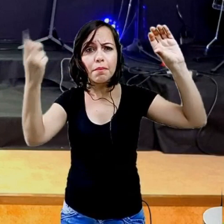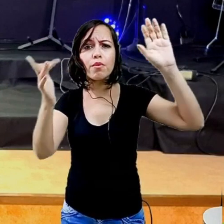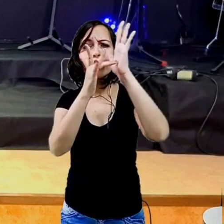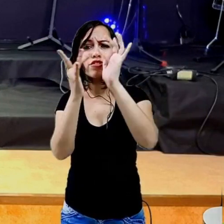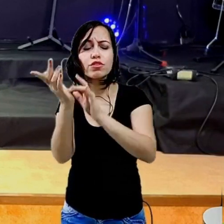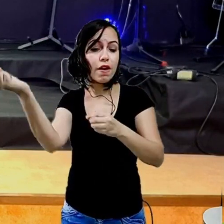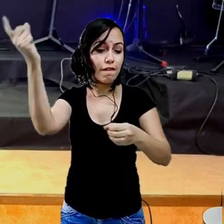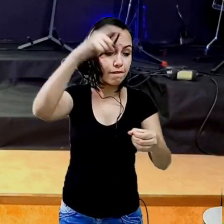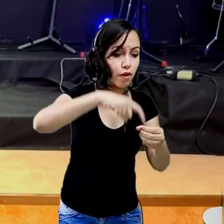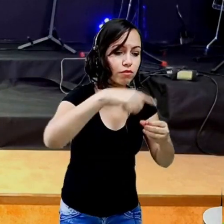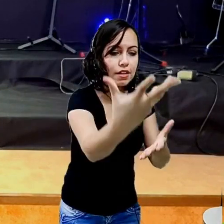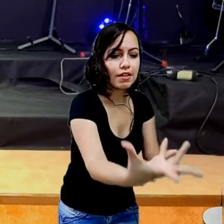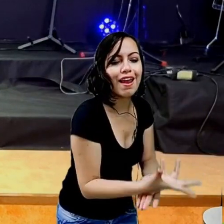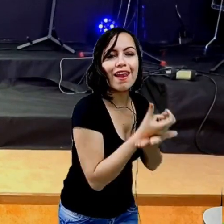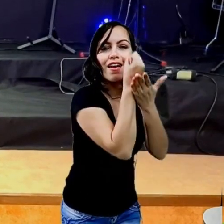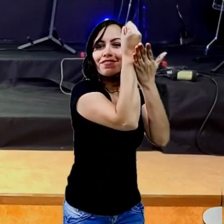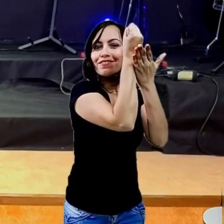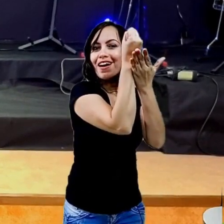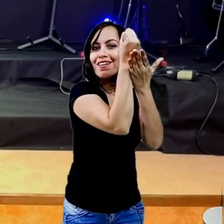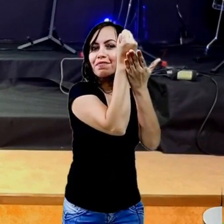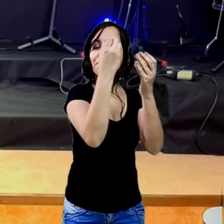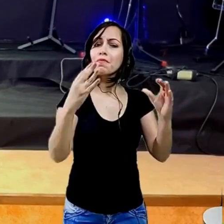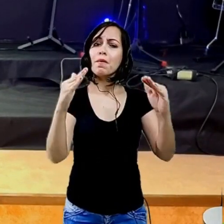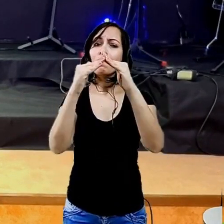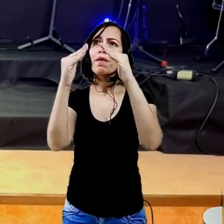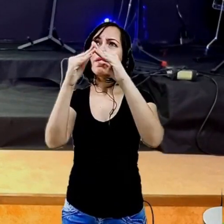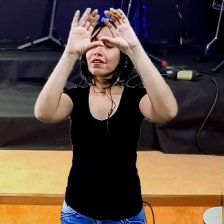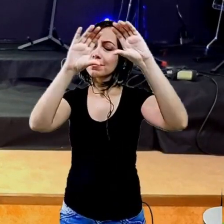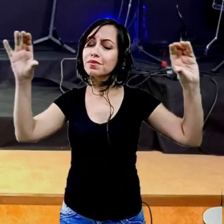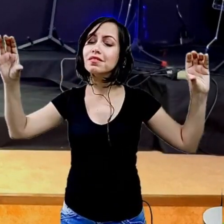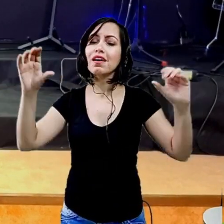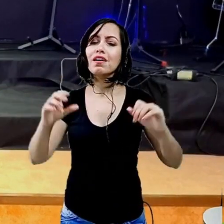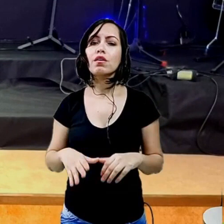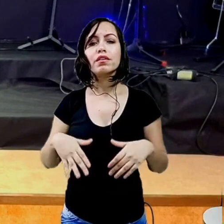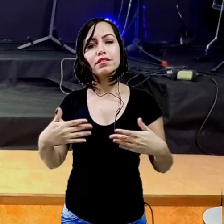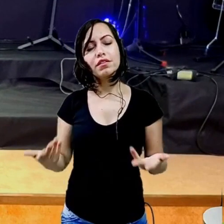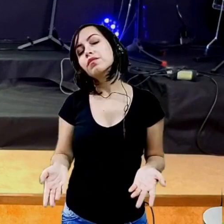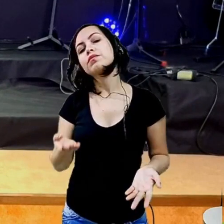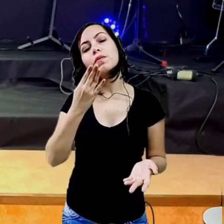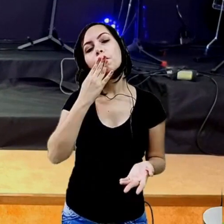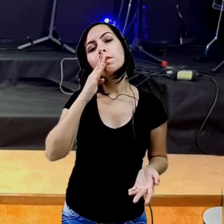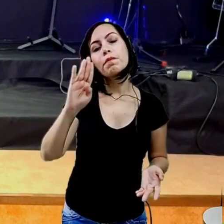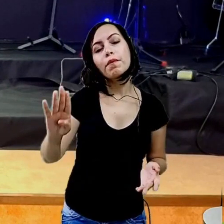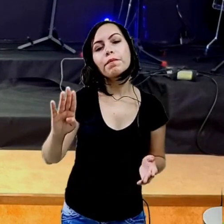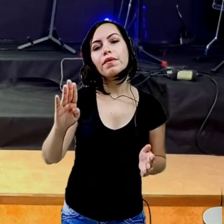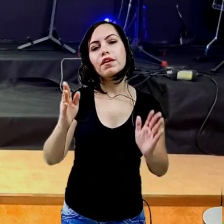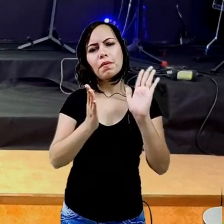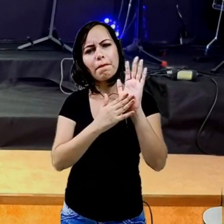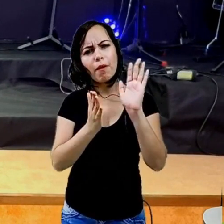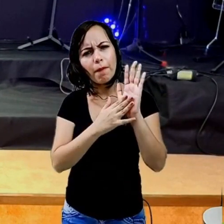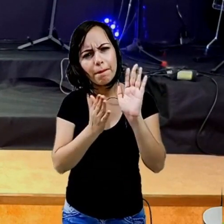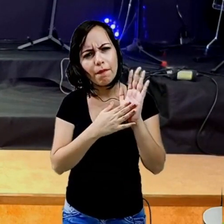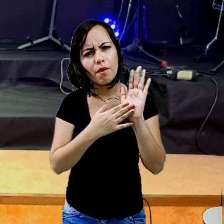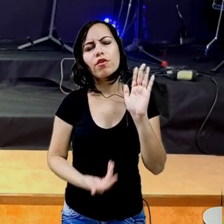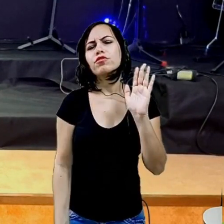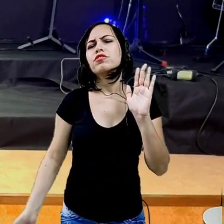que fiquem com ele. Então, essa foi e é a proposta de Deus, a